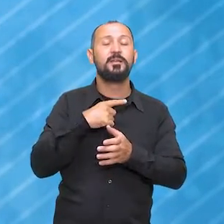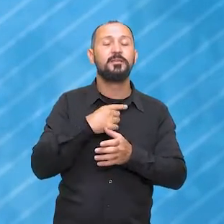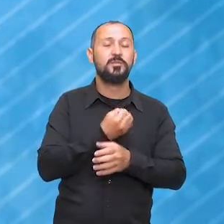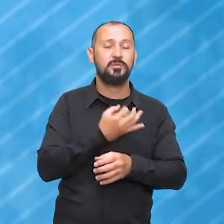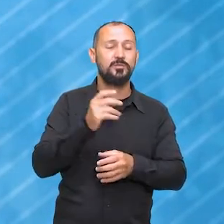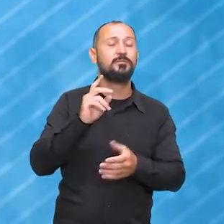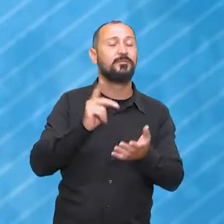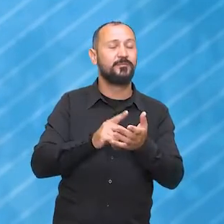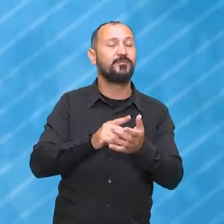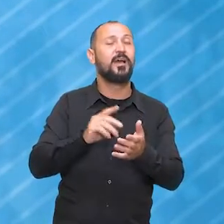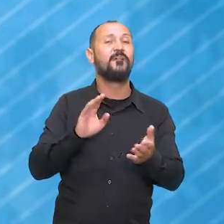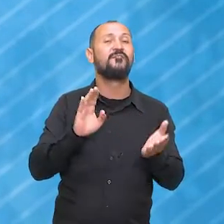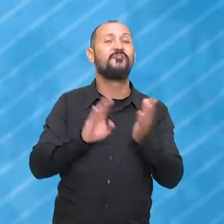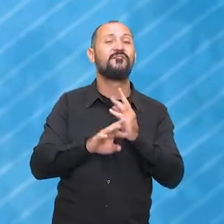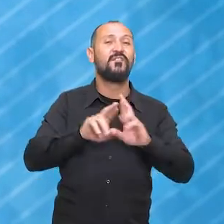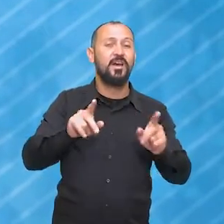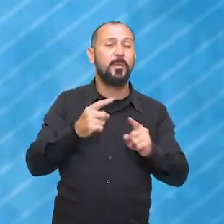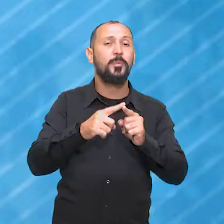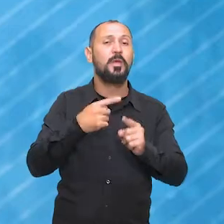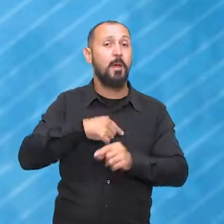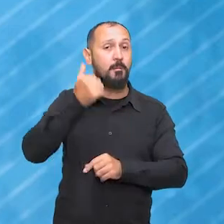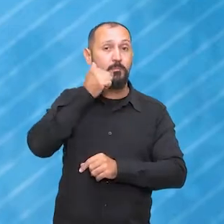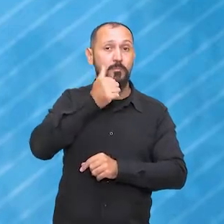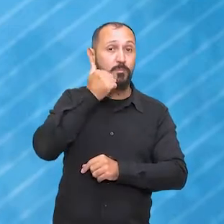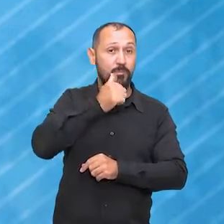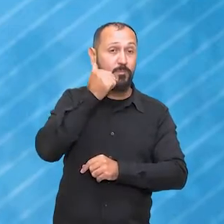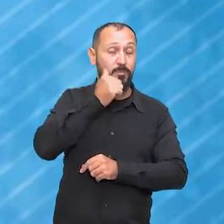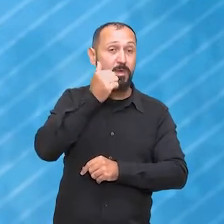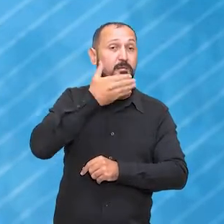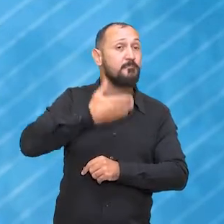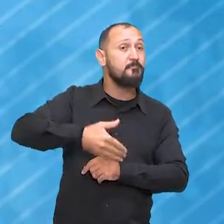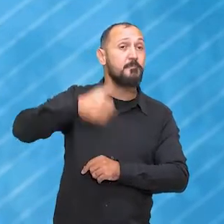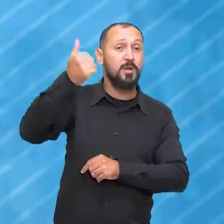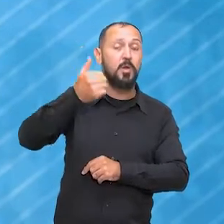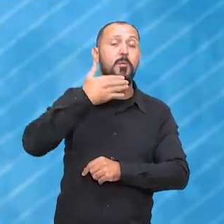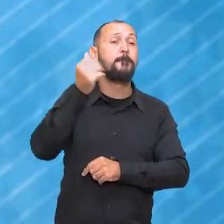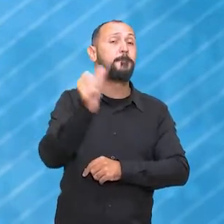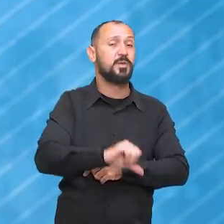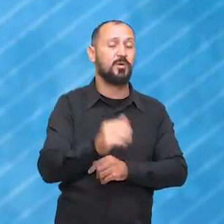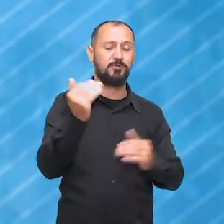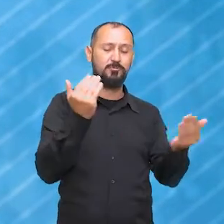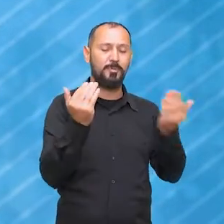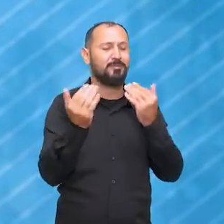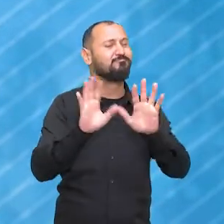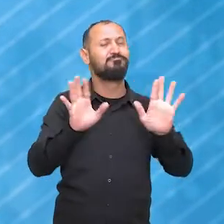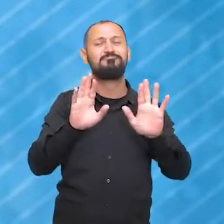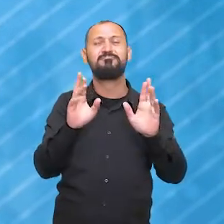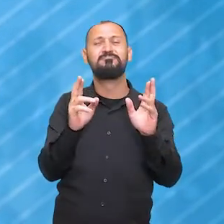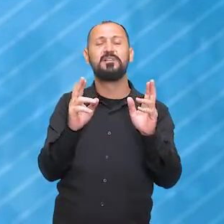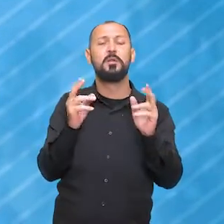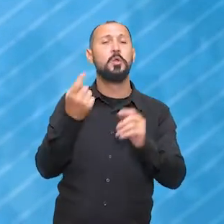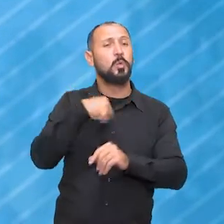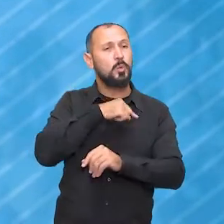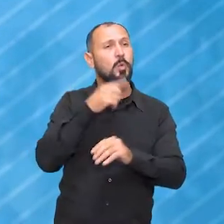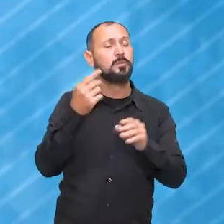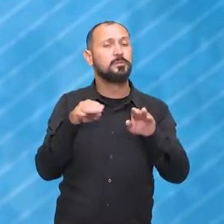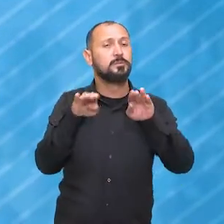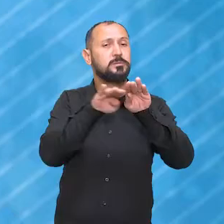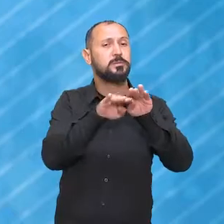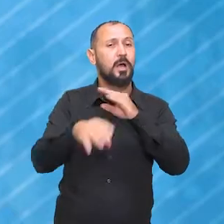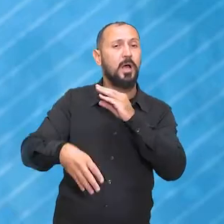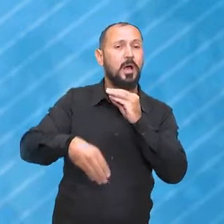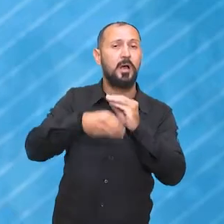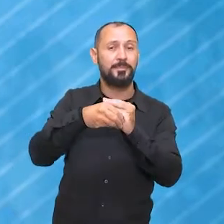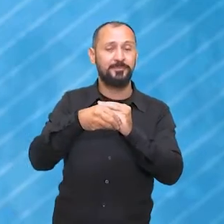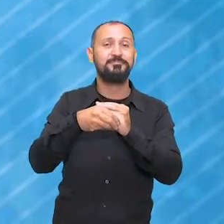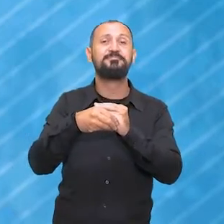muita diferença nesse ponto. Não porque as mulheres sejam melhores ou piores do que os homens. Muito pelo contrário, eu acho que a gente se